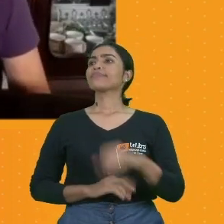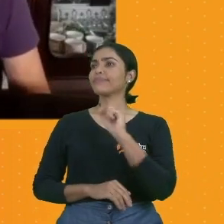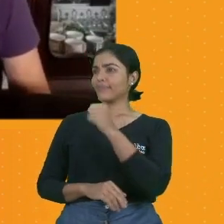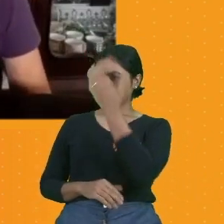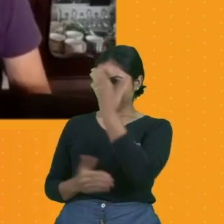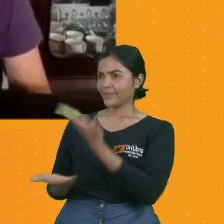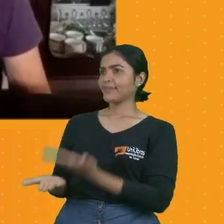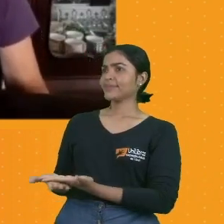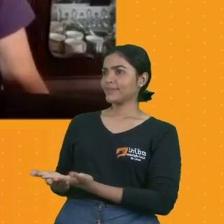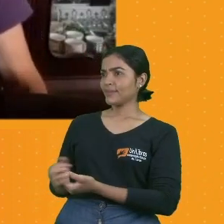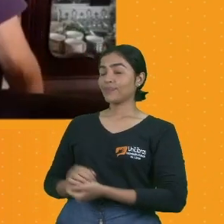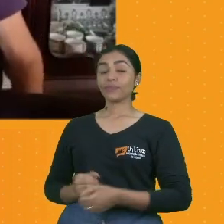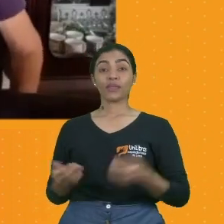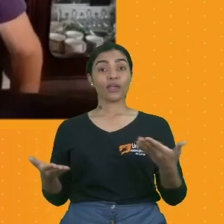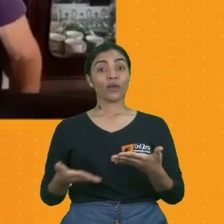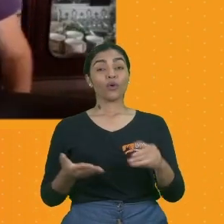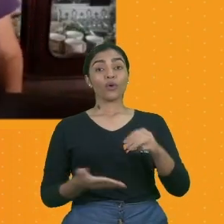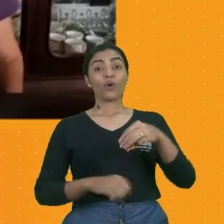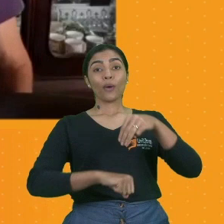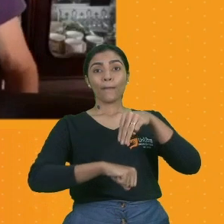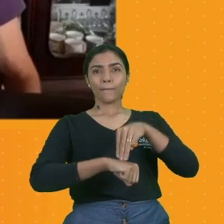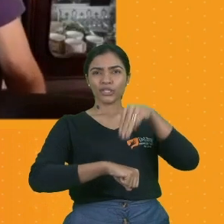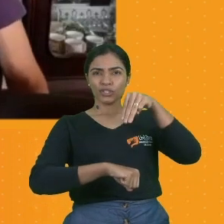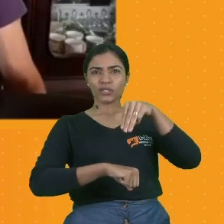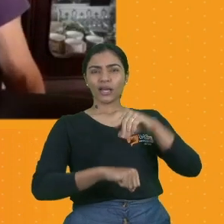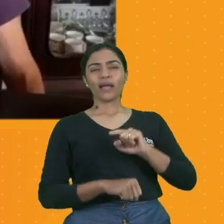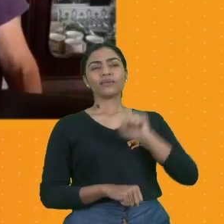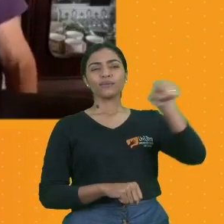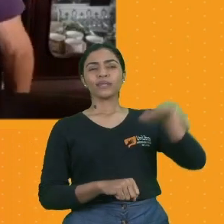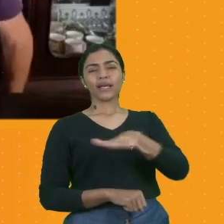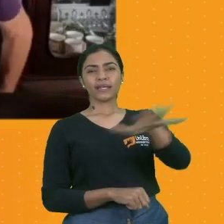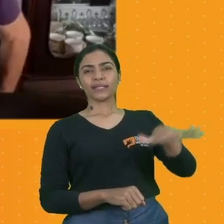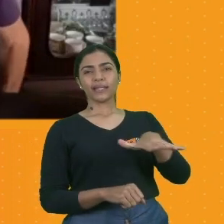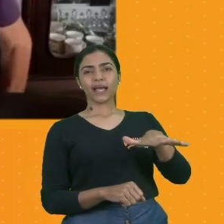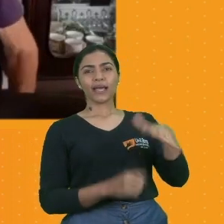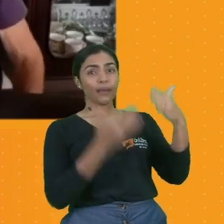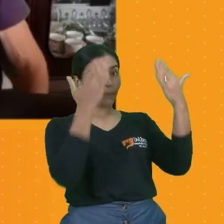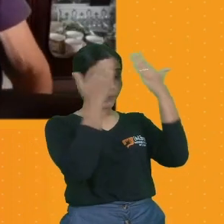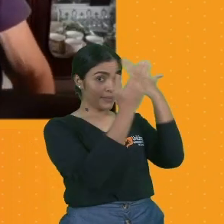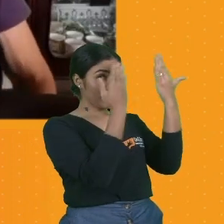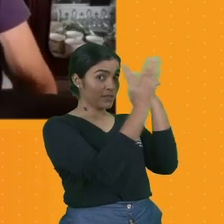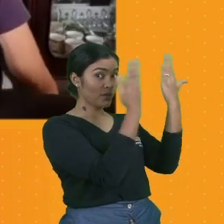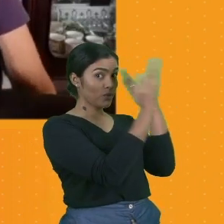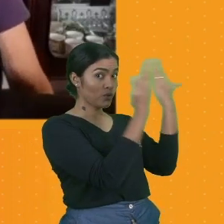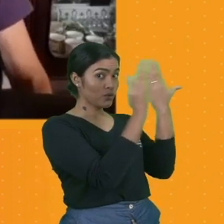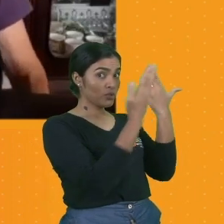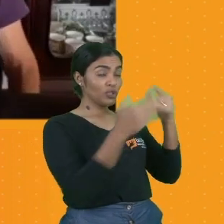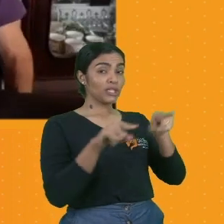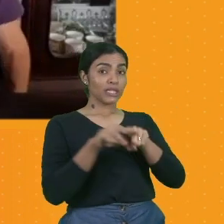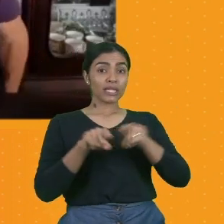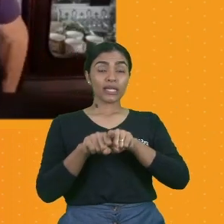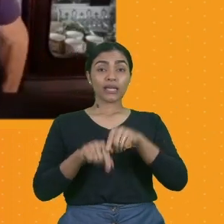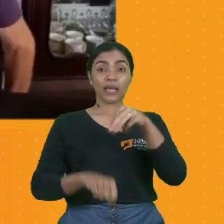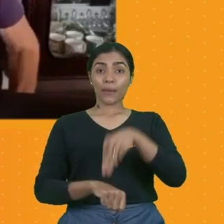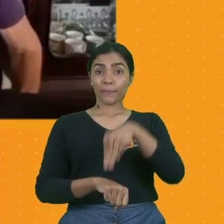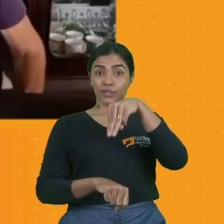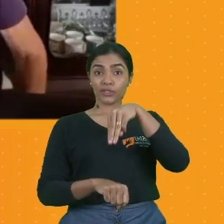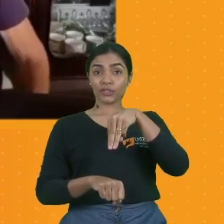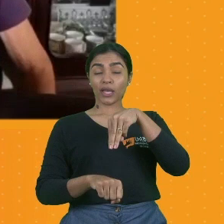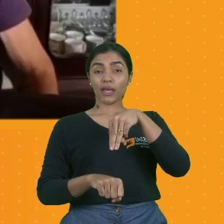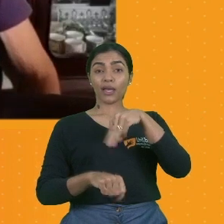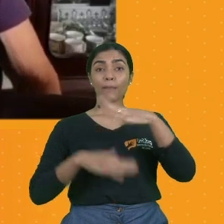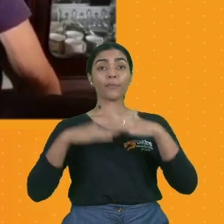né o nosso mestrado tanto na psicologia como principalmente no mestrado profissional Os